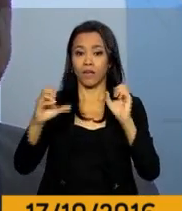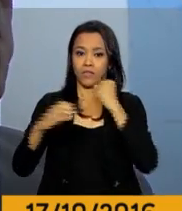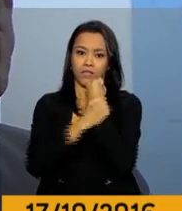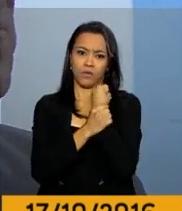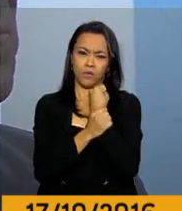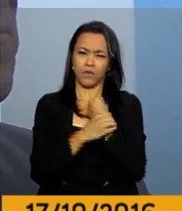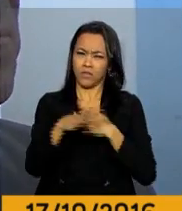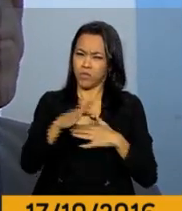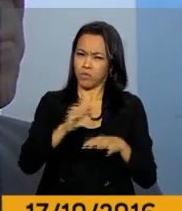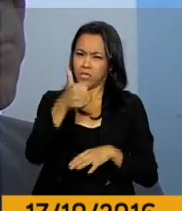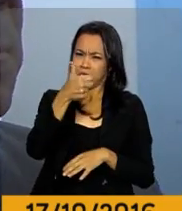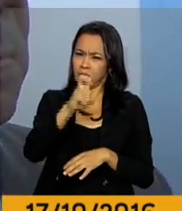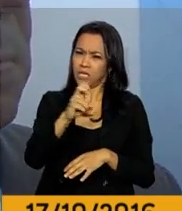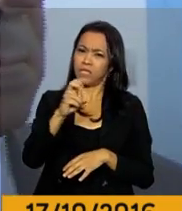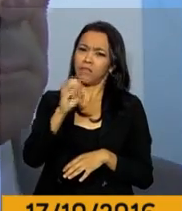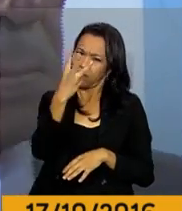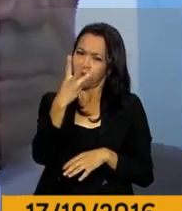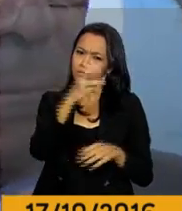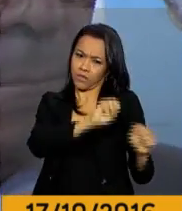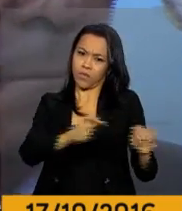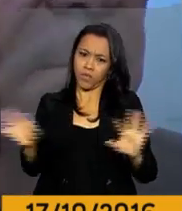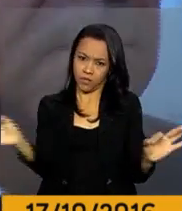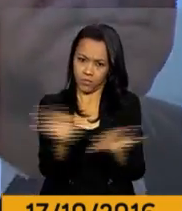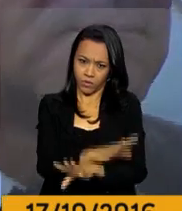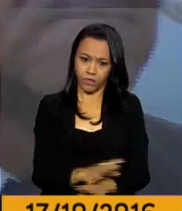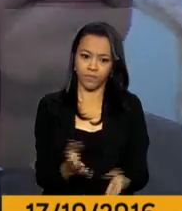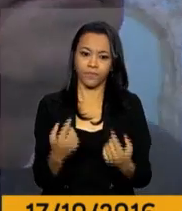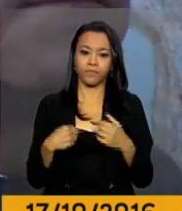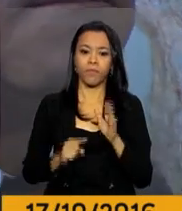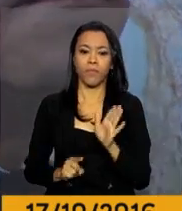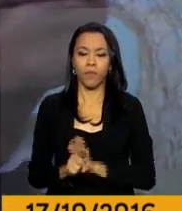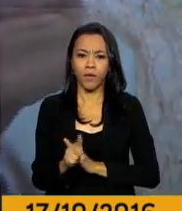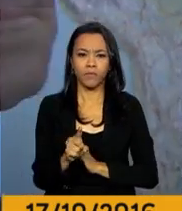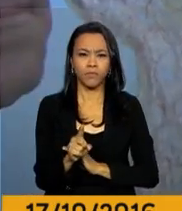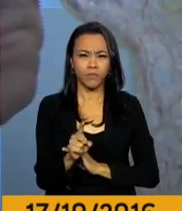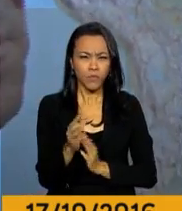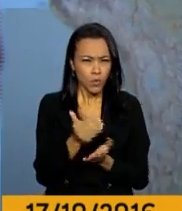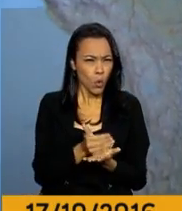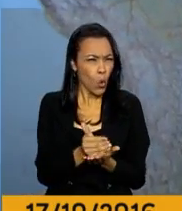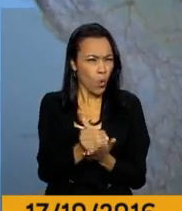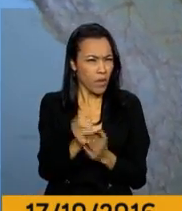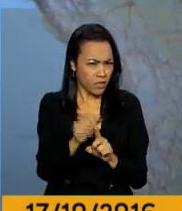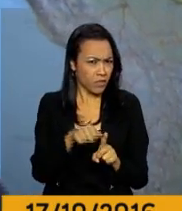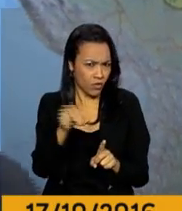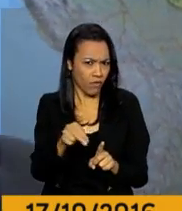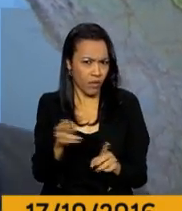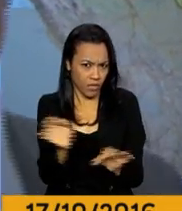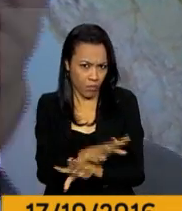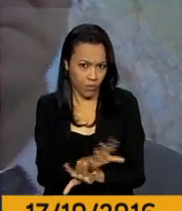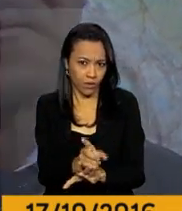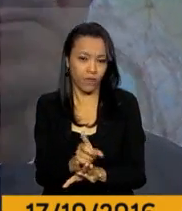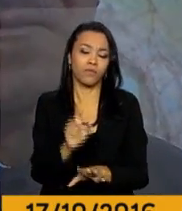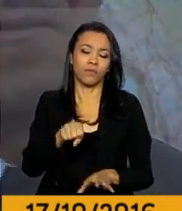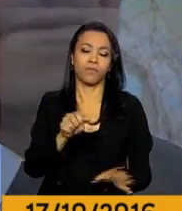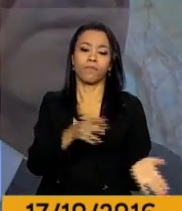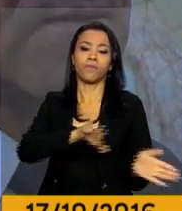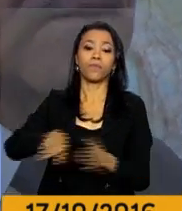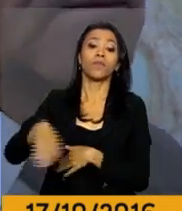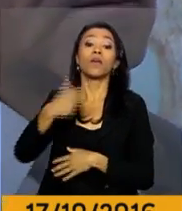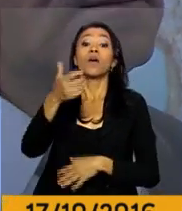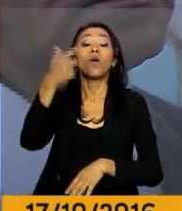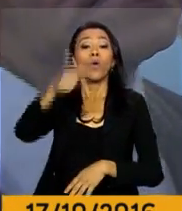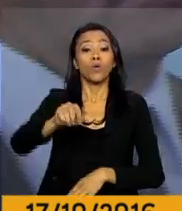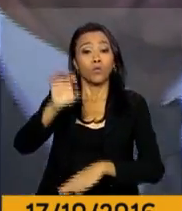no máximo em 3 semanas. Okay. Então, até o final desse mês, não, comecinho de novembro. Dia, exatamente. Tá. Ministro, Roraima e